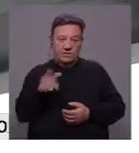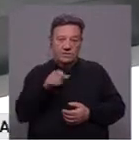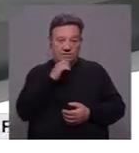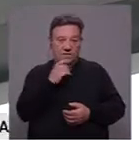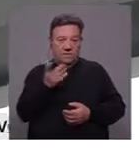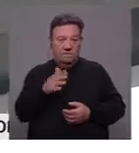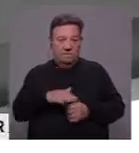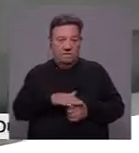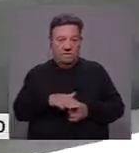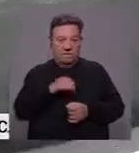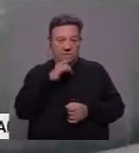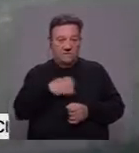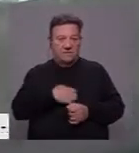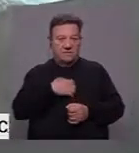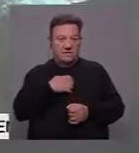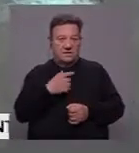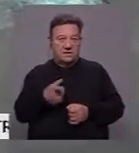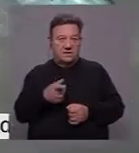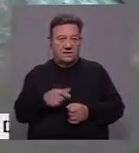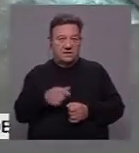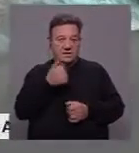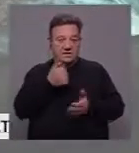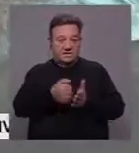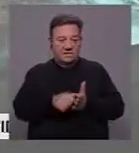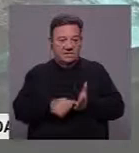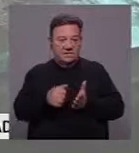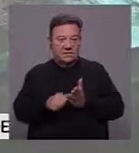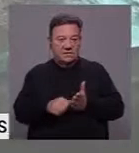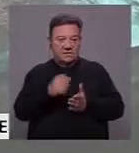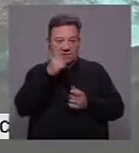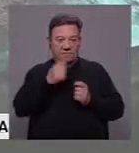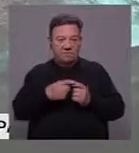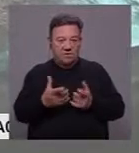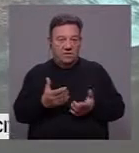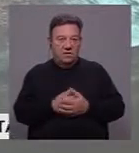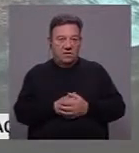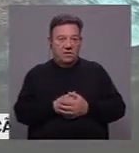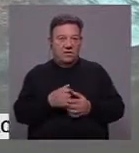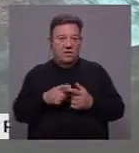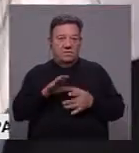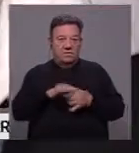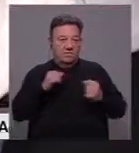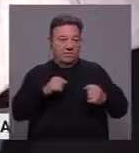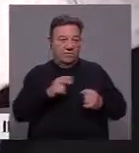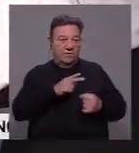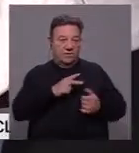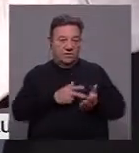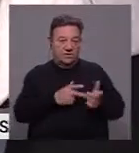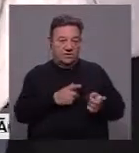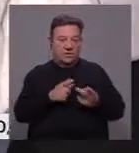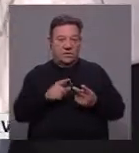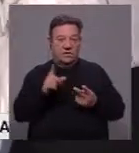passar a mão, sentir as nervuras das folhas. fruto do protocolo com a Faculdade de Engenharia e